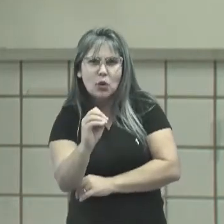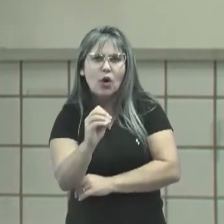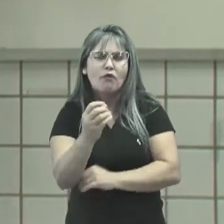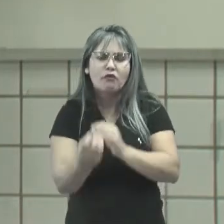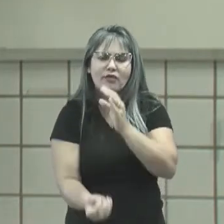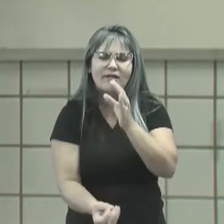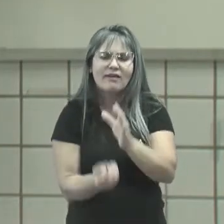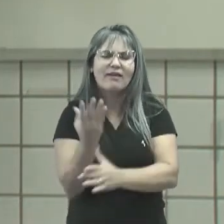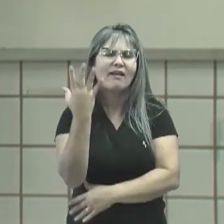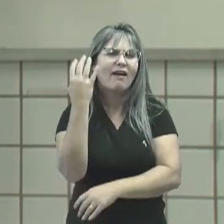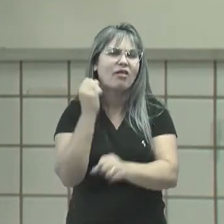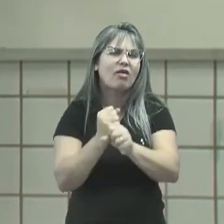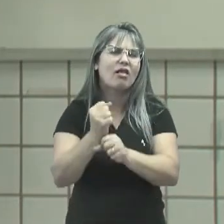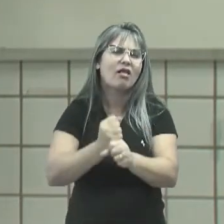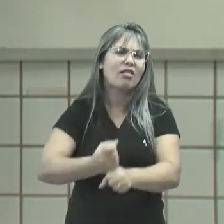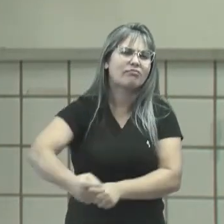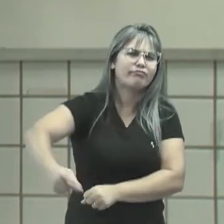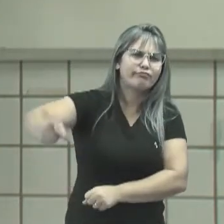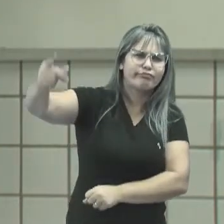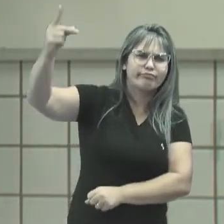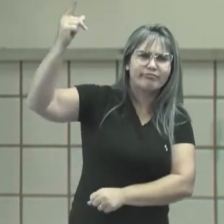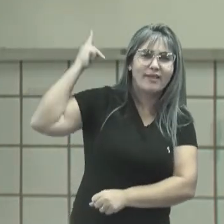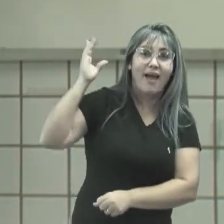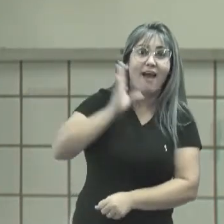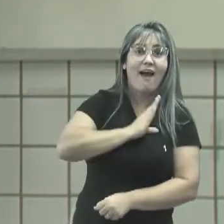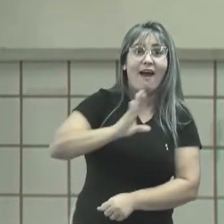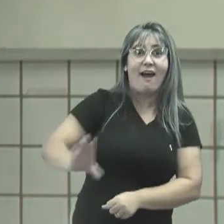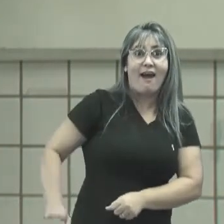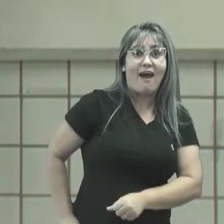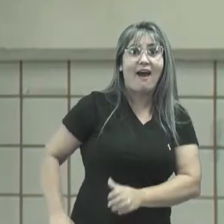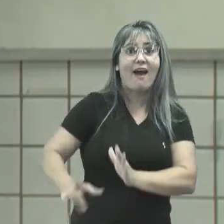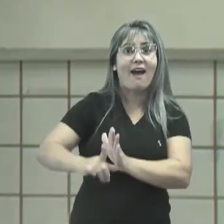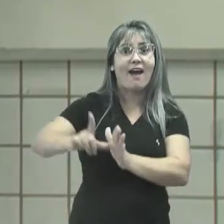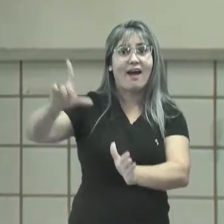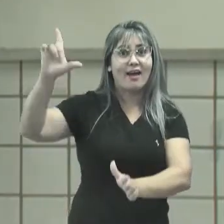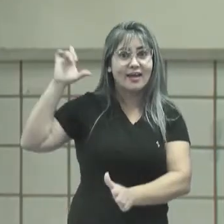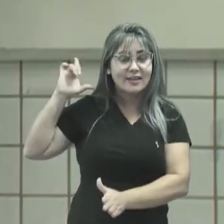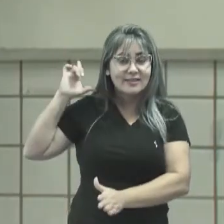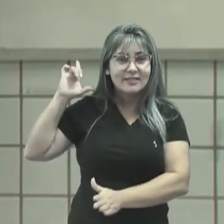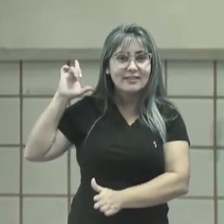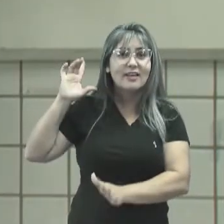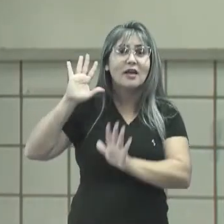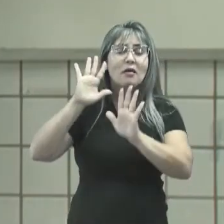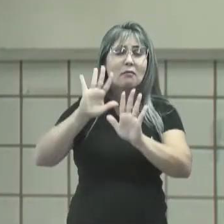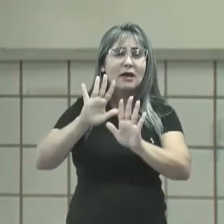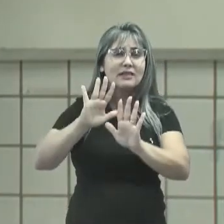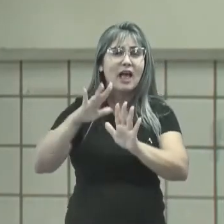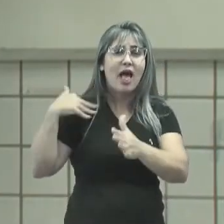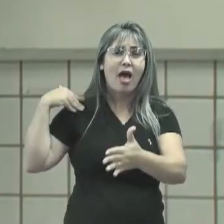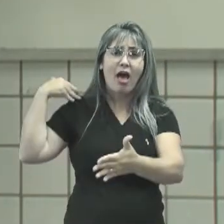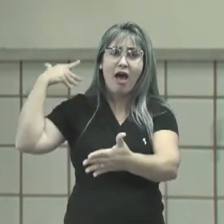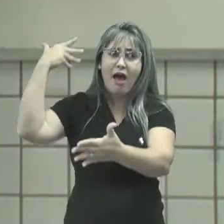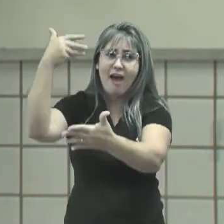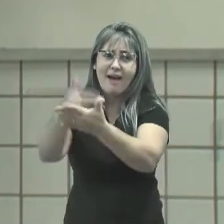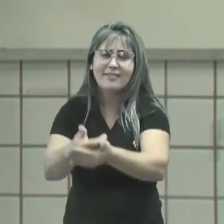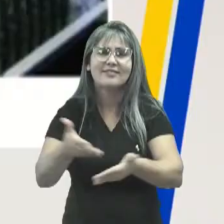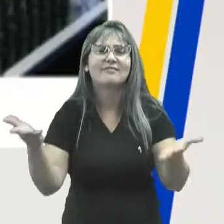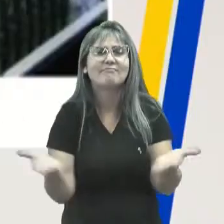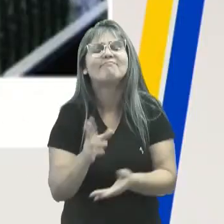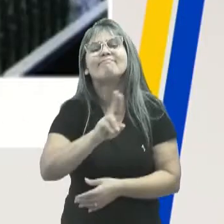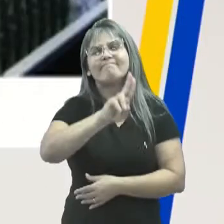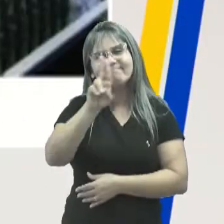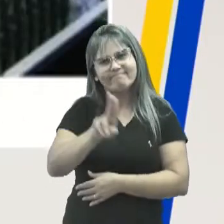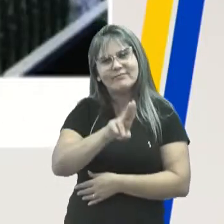fazem contagens, né? Cada trilha dessa aqui se refere a um sistema de medida, né? Unidade,